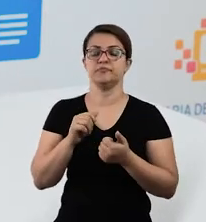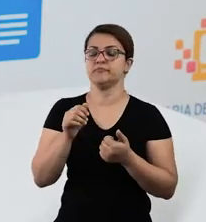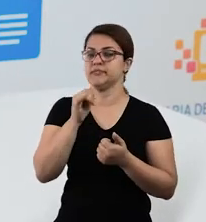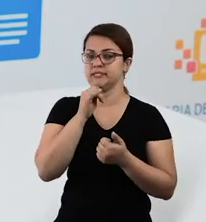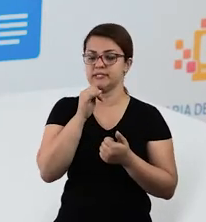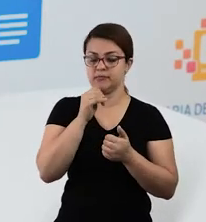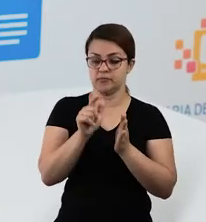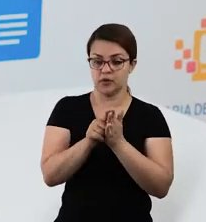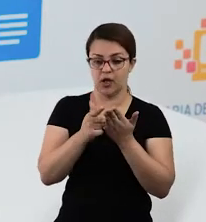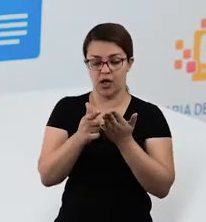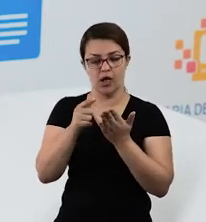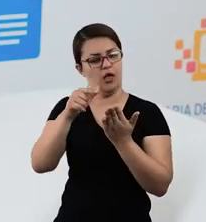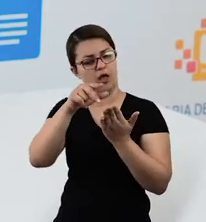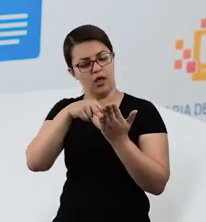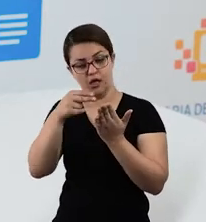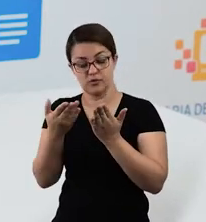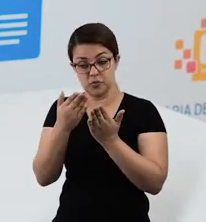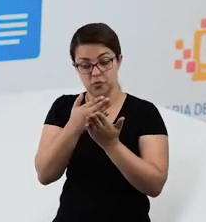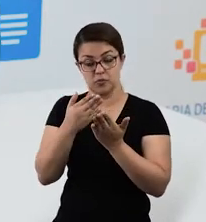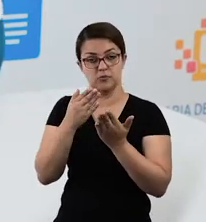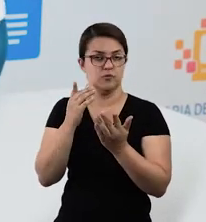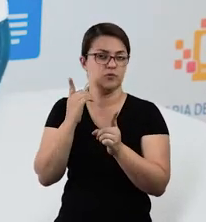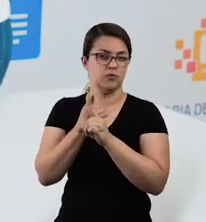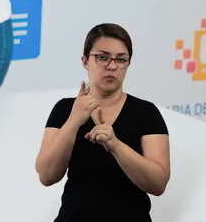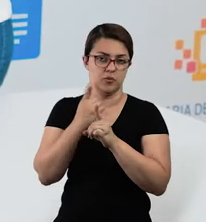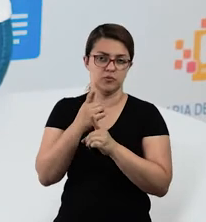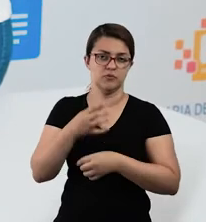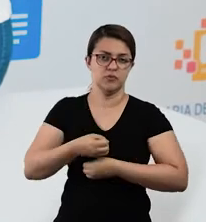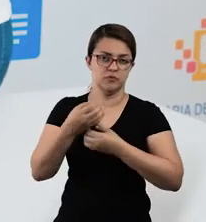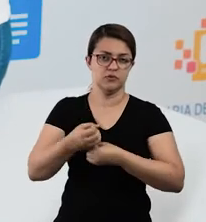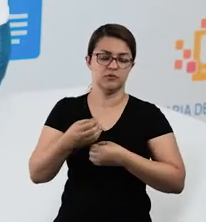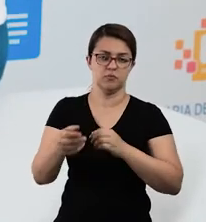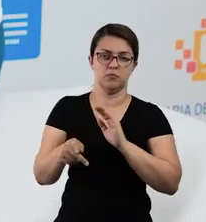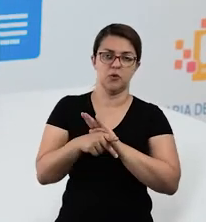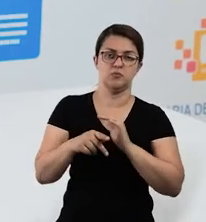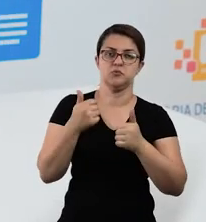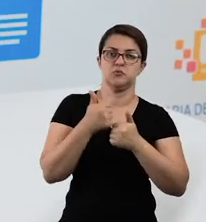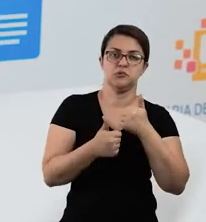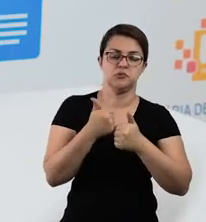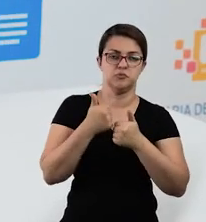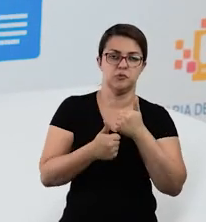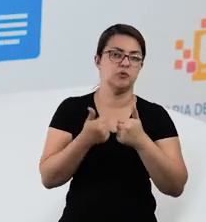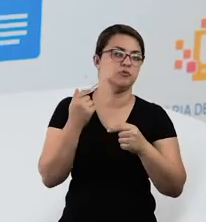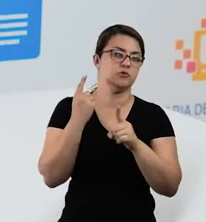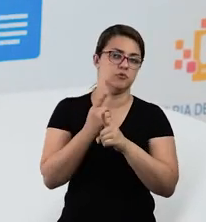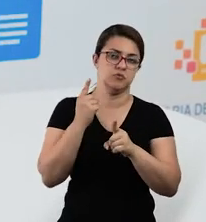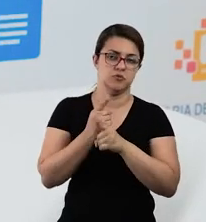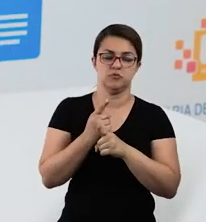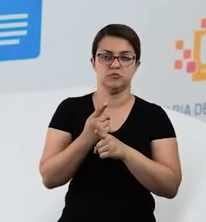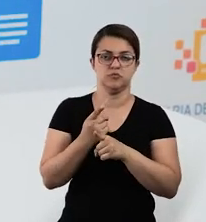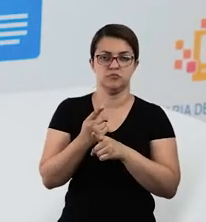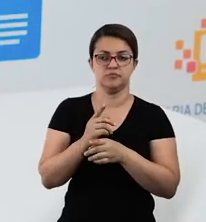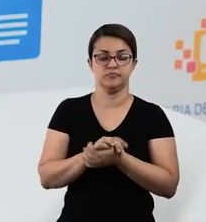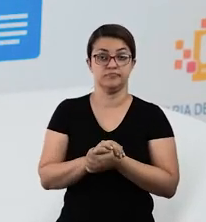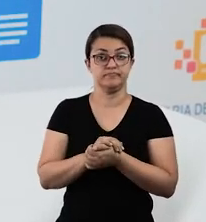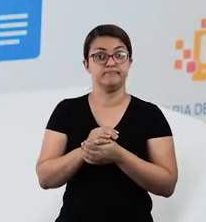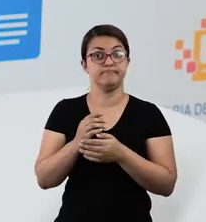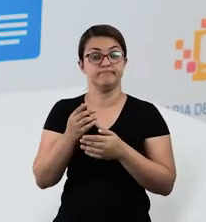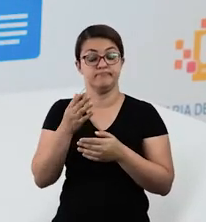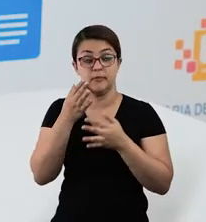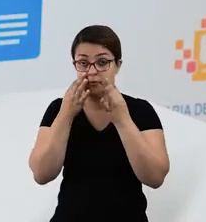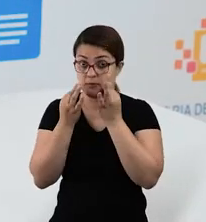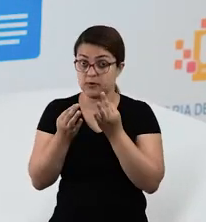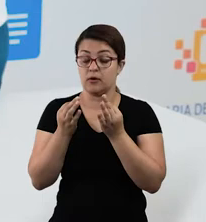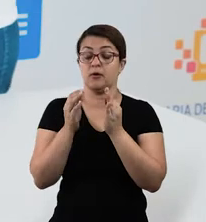caderno de esporte e vai buscar saber essa informação que você quer sobre o seu time ou qualquer outra coisa. Tá bom? Então